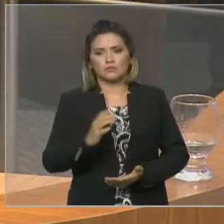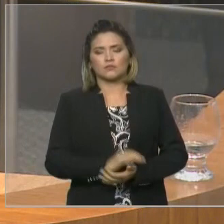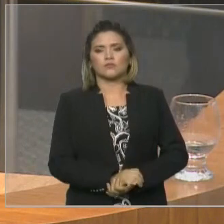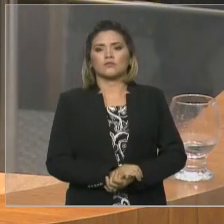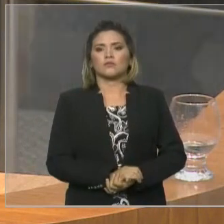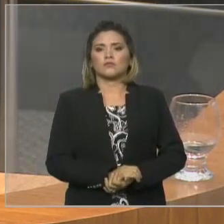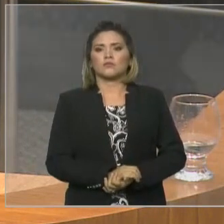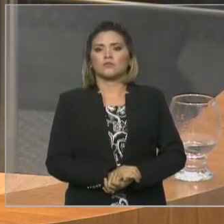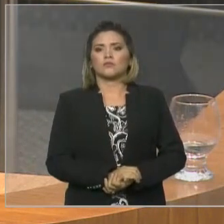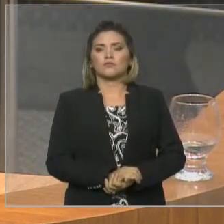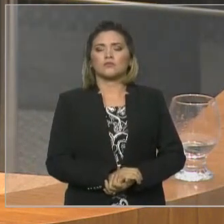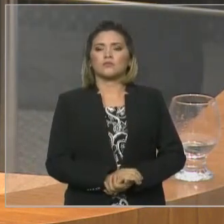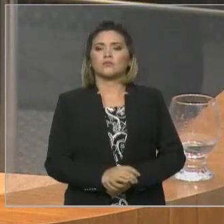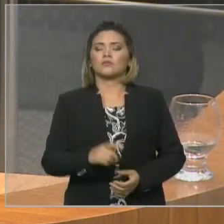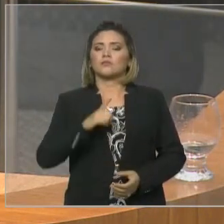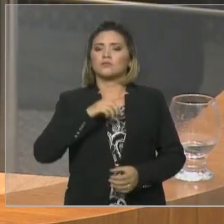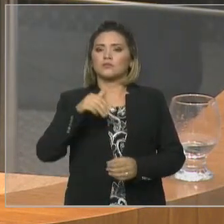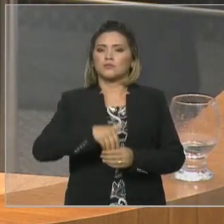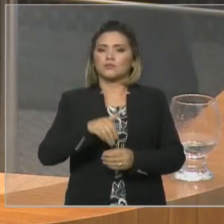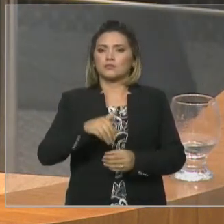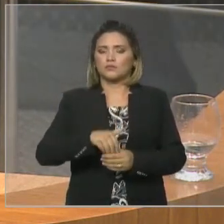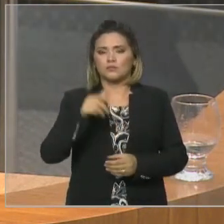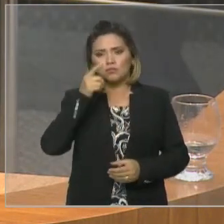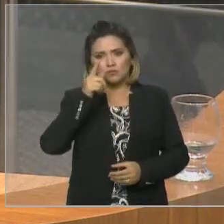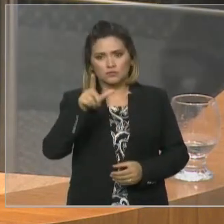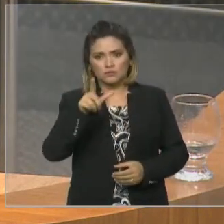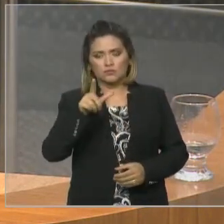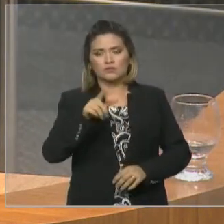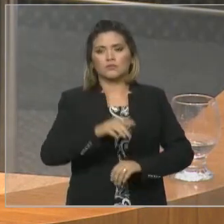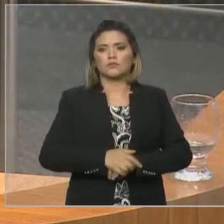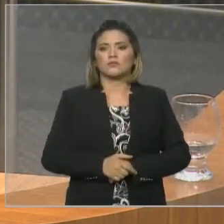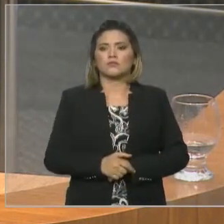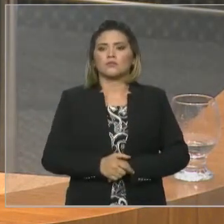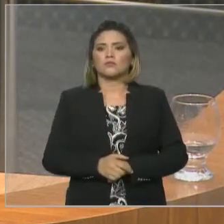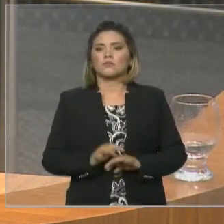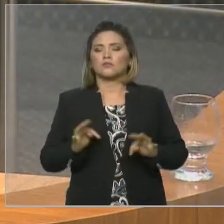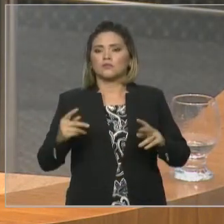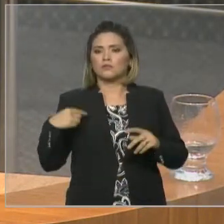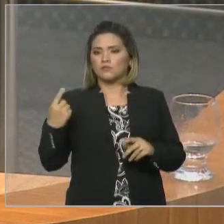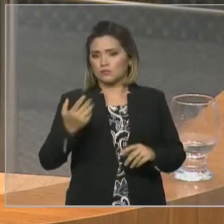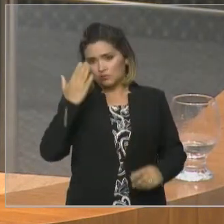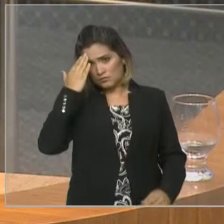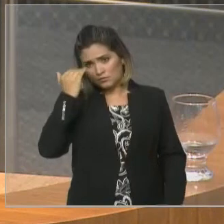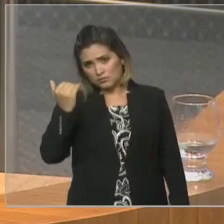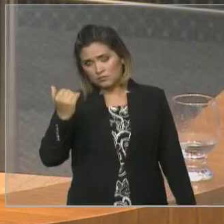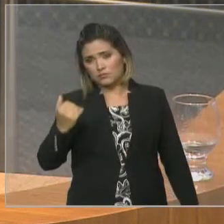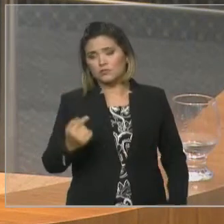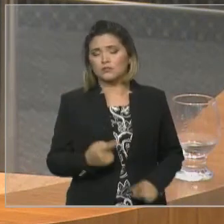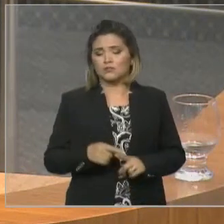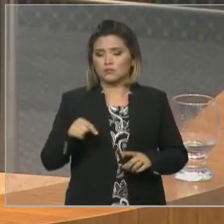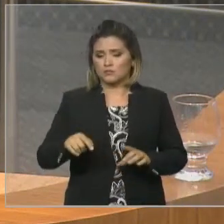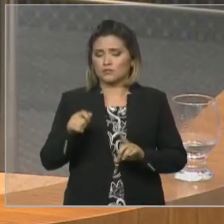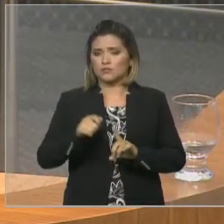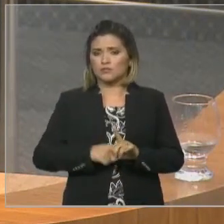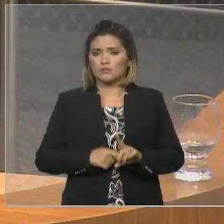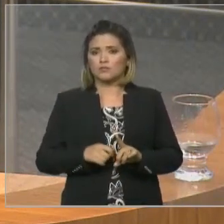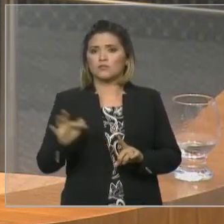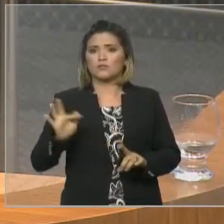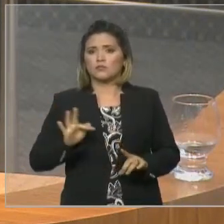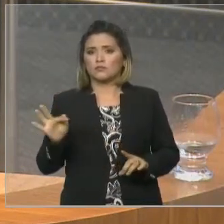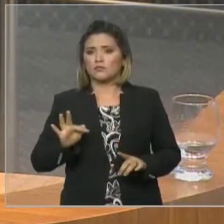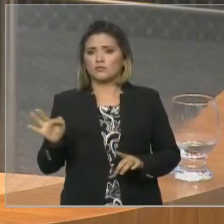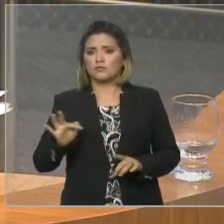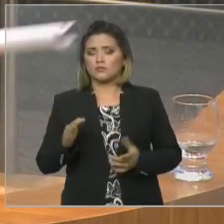período eleitoral, período que era vedada a transferência de recursos financeiros, todos nós sabemos, mas que ainda esse mês de fevereiro os repasses vão